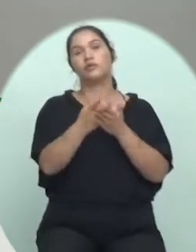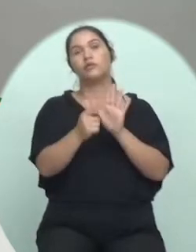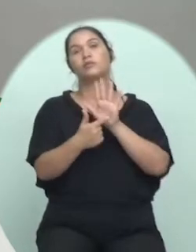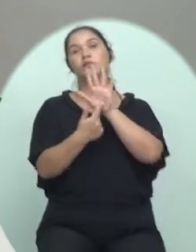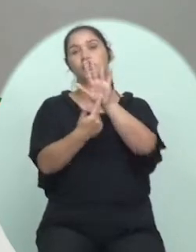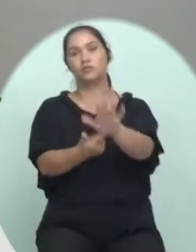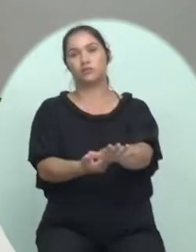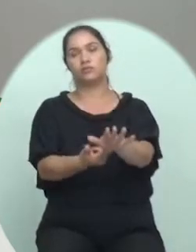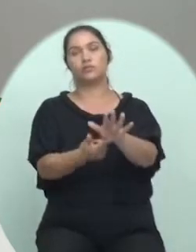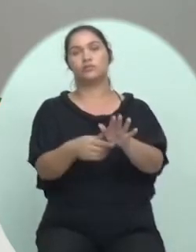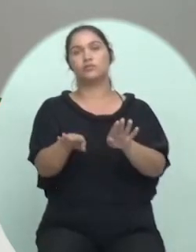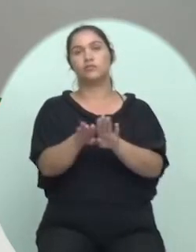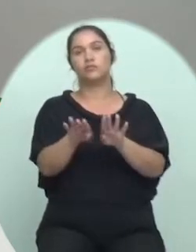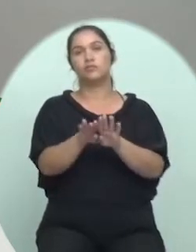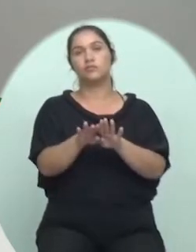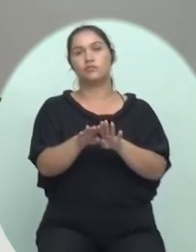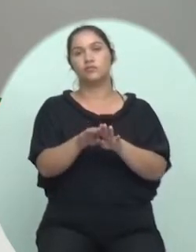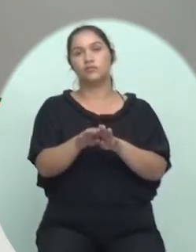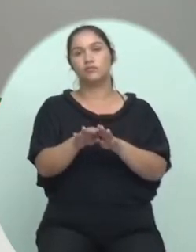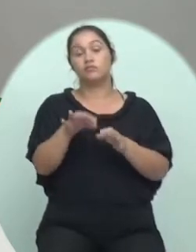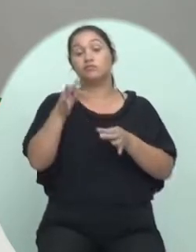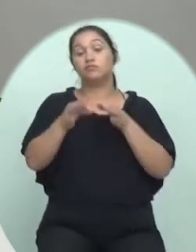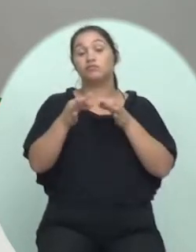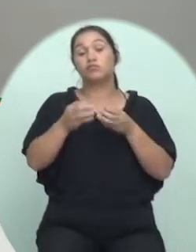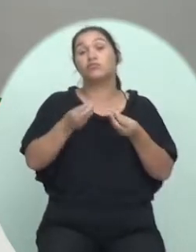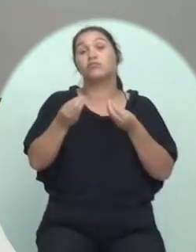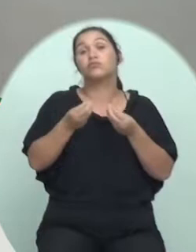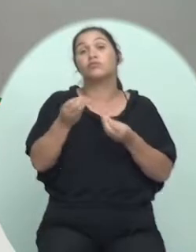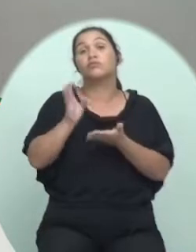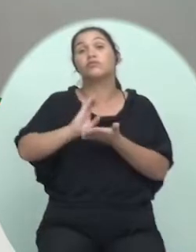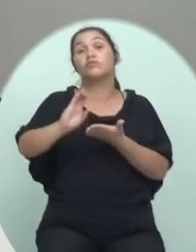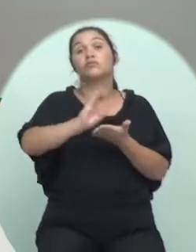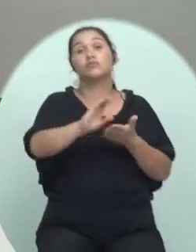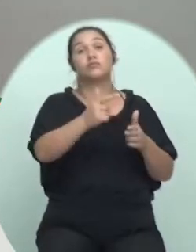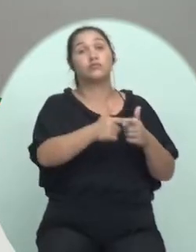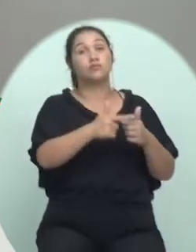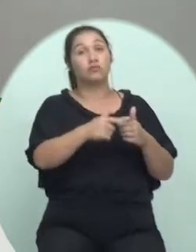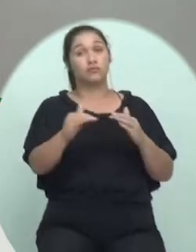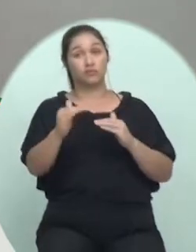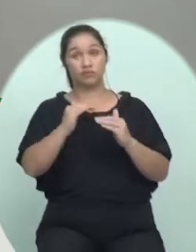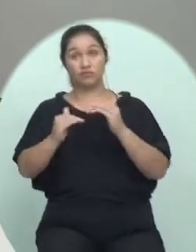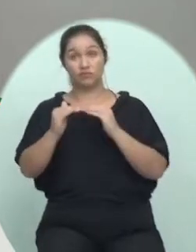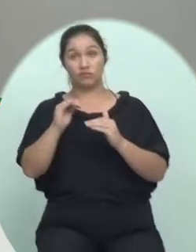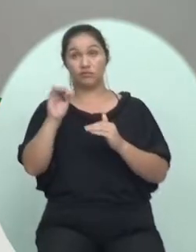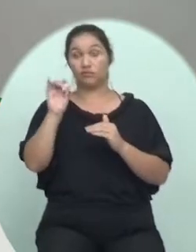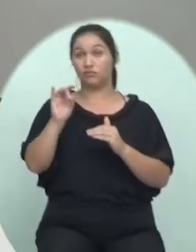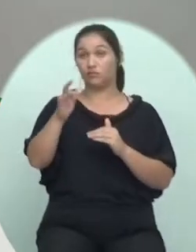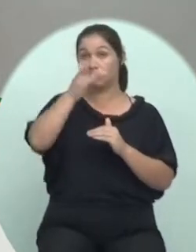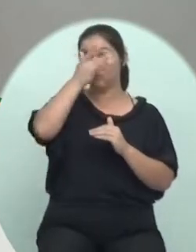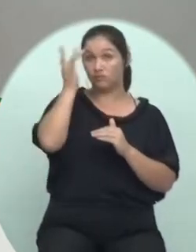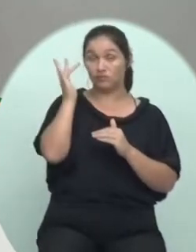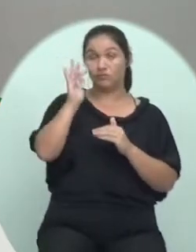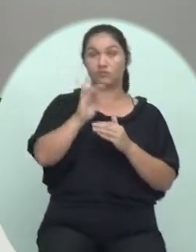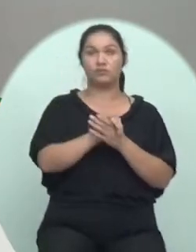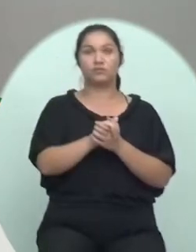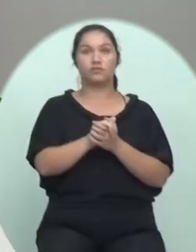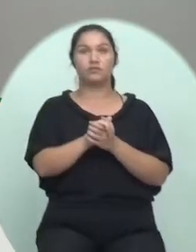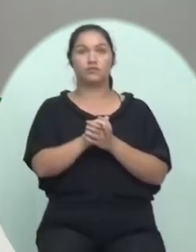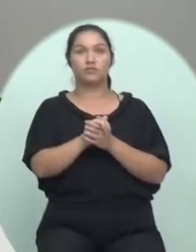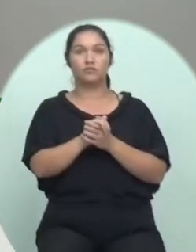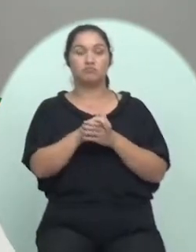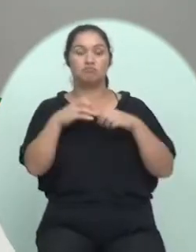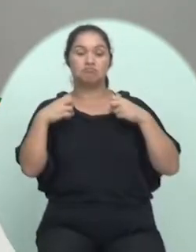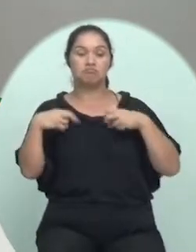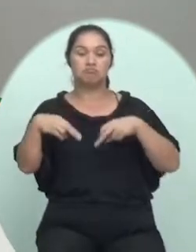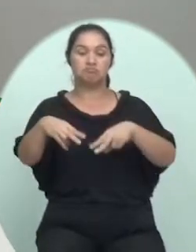das justificativas desse investimento, né? Porque se mobilidade é fluxo de pedestres, é uma ideia muito ruim. Se